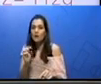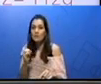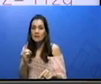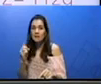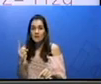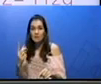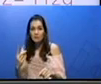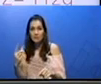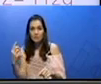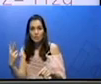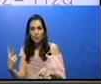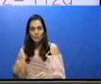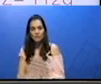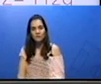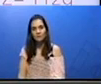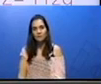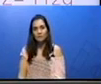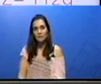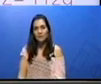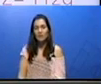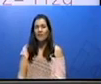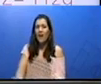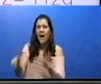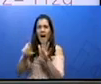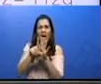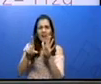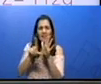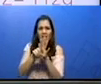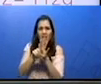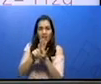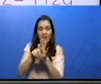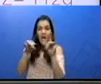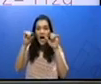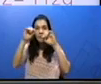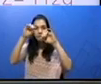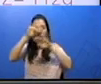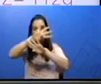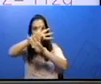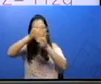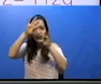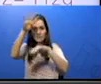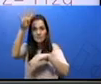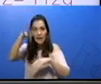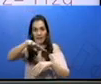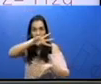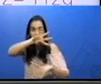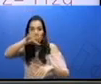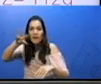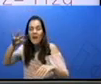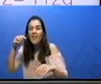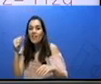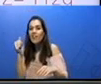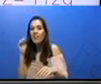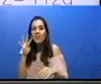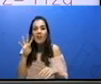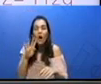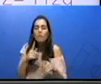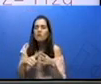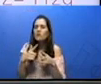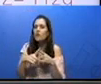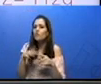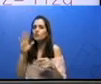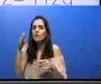essas leis ponderais a gente consegue definir as quantidades porque nessa lei ponderal determina que